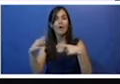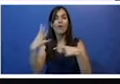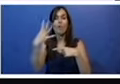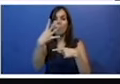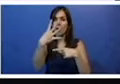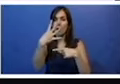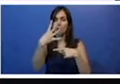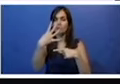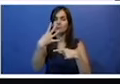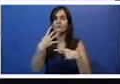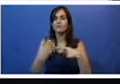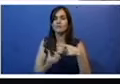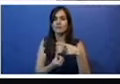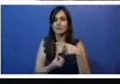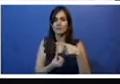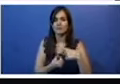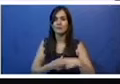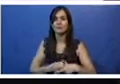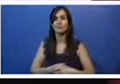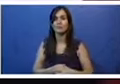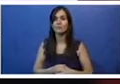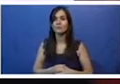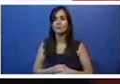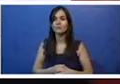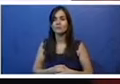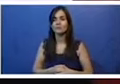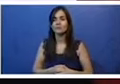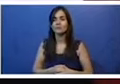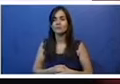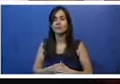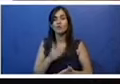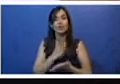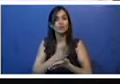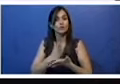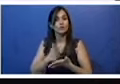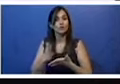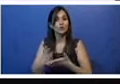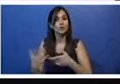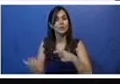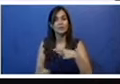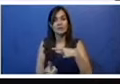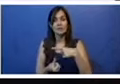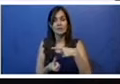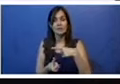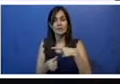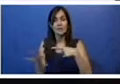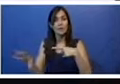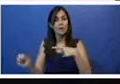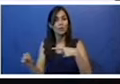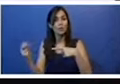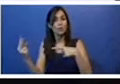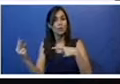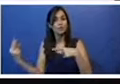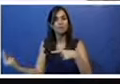4 4/6 aqui dividiu em seis pegou dois